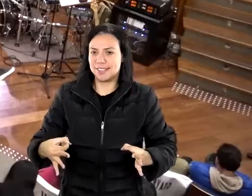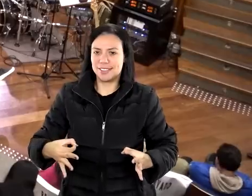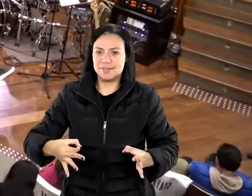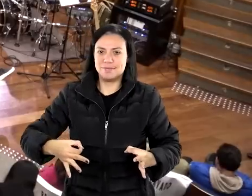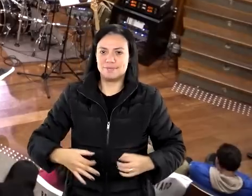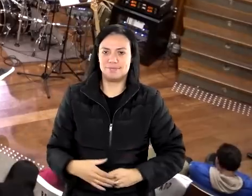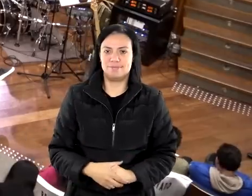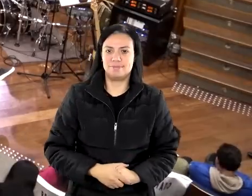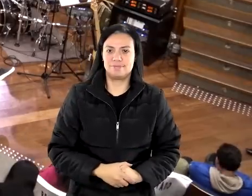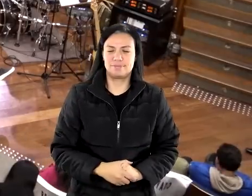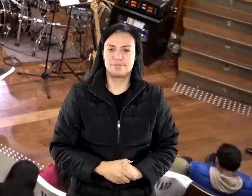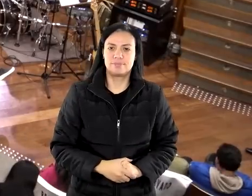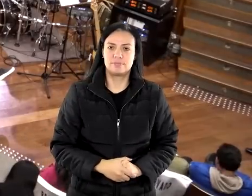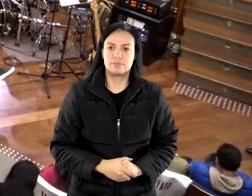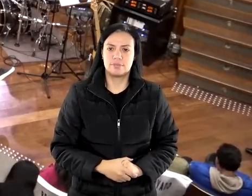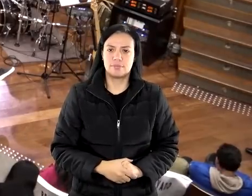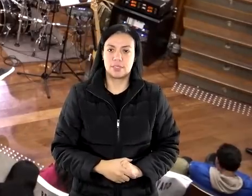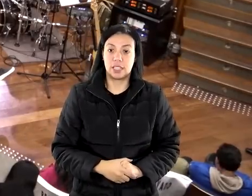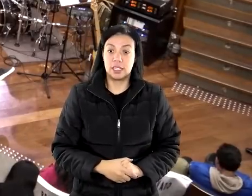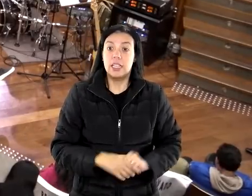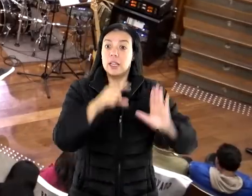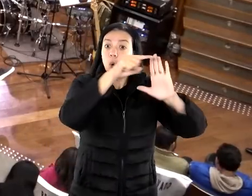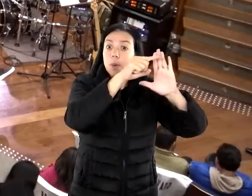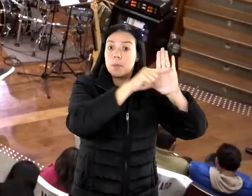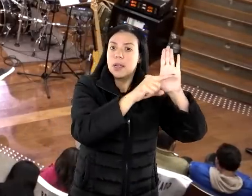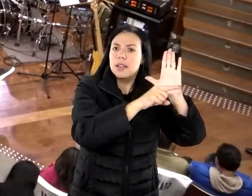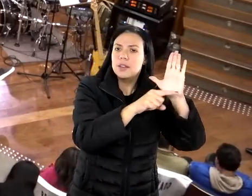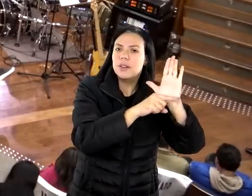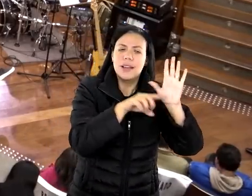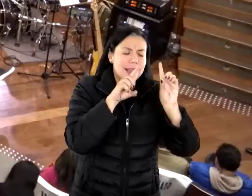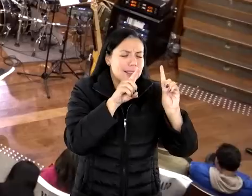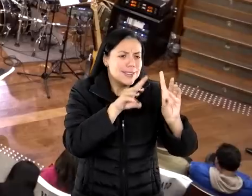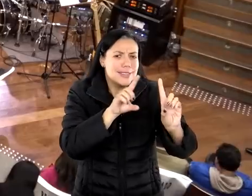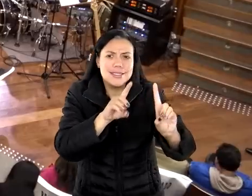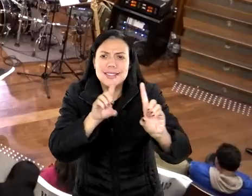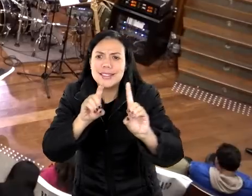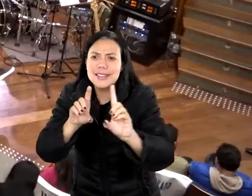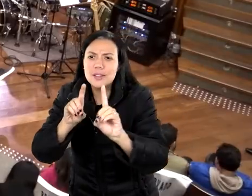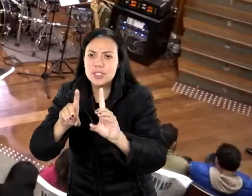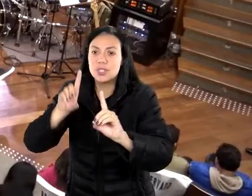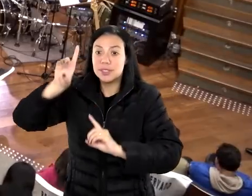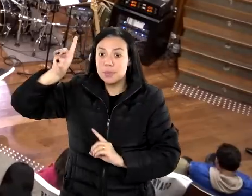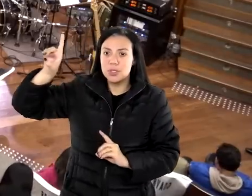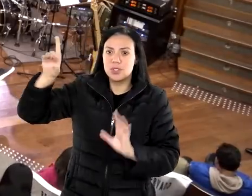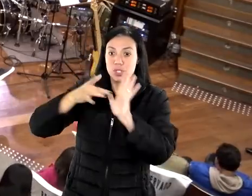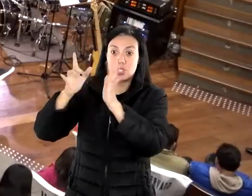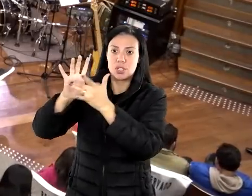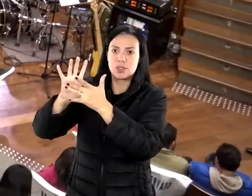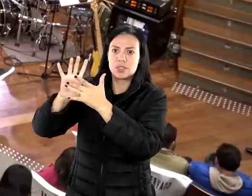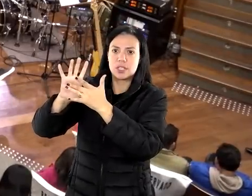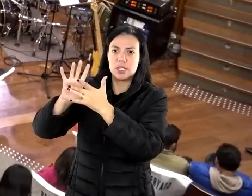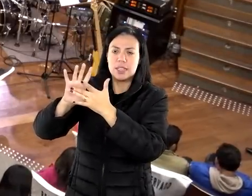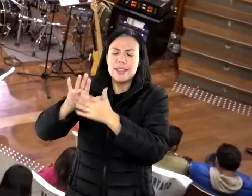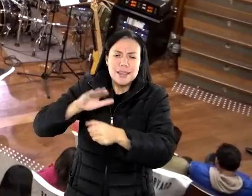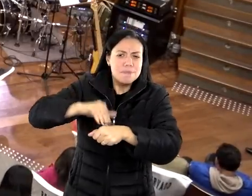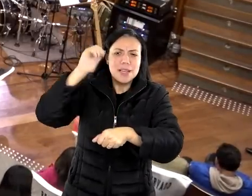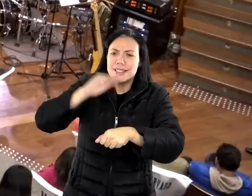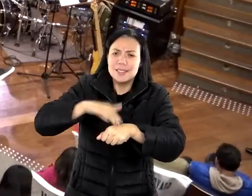Jesus. E o projeto é que cada vez mais você seja parecido